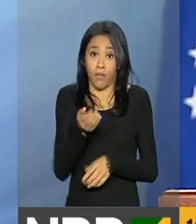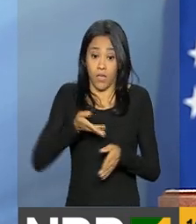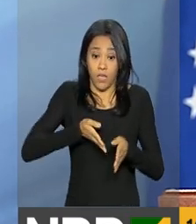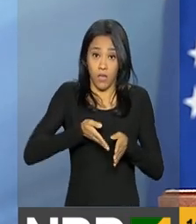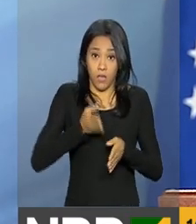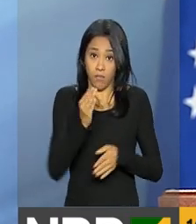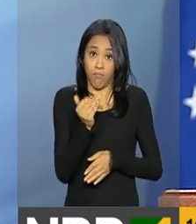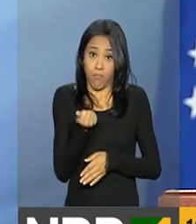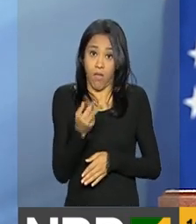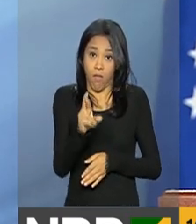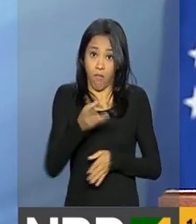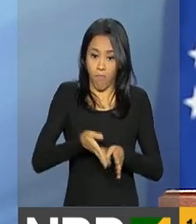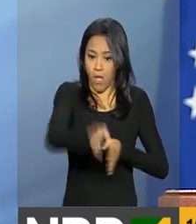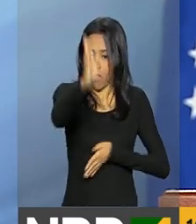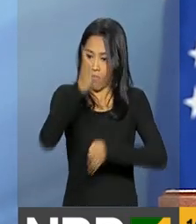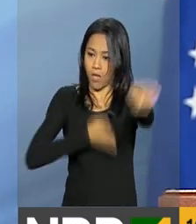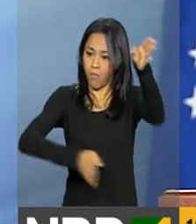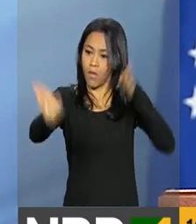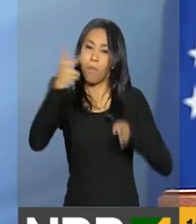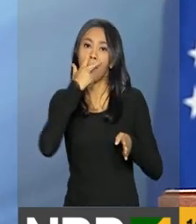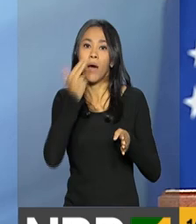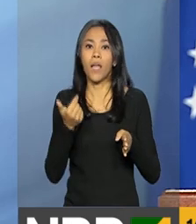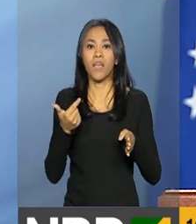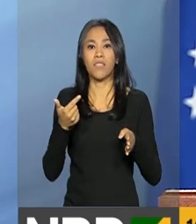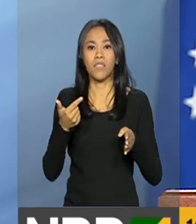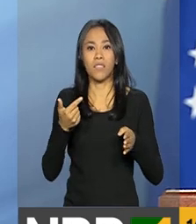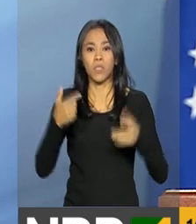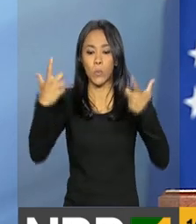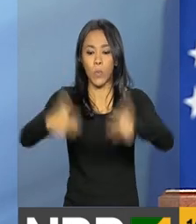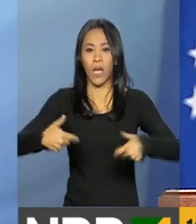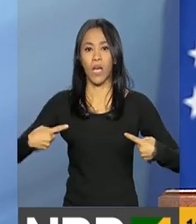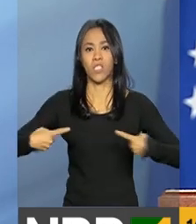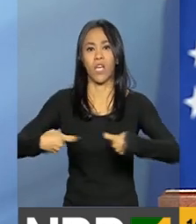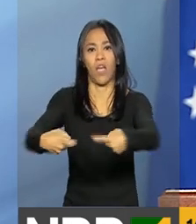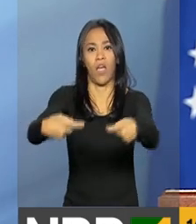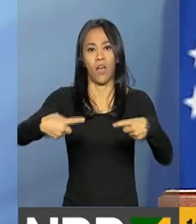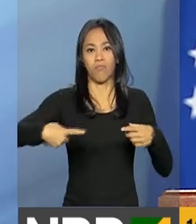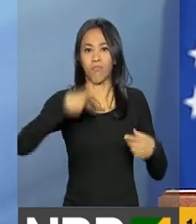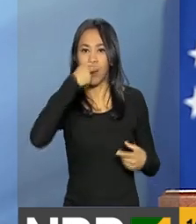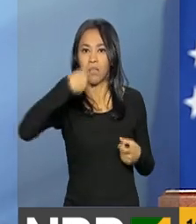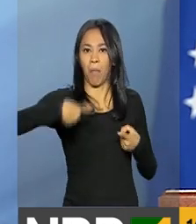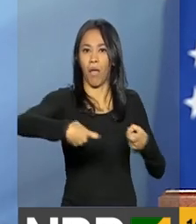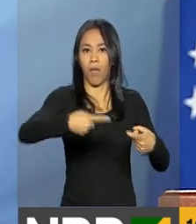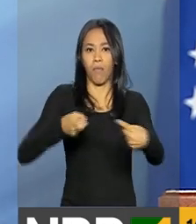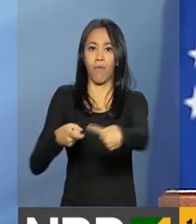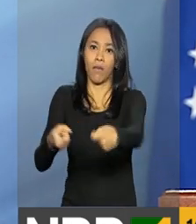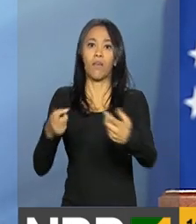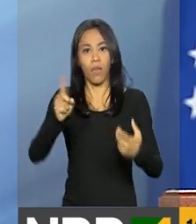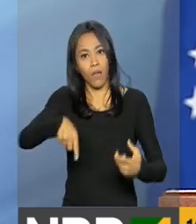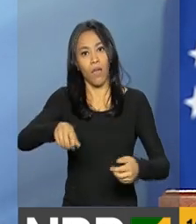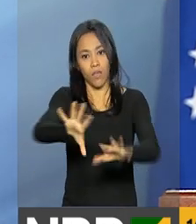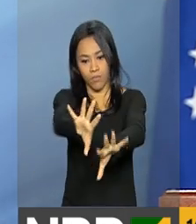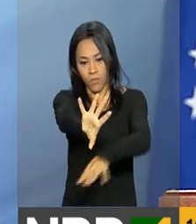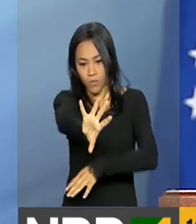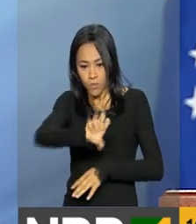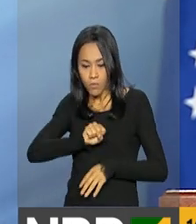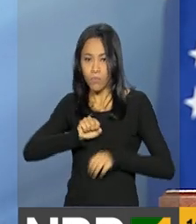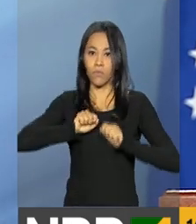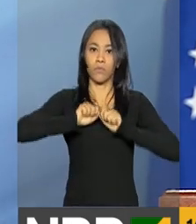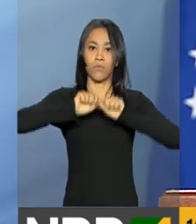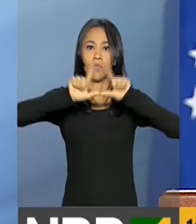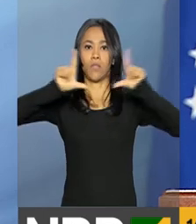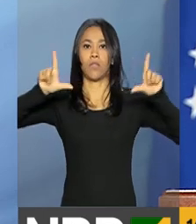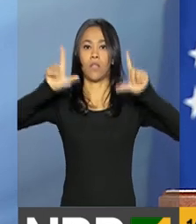trincheiras. É o que mais se alardeia, o que mais se divulga no presente momento. Por isto,